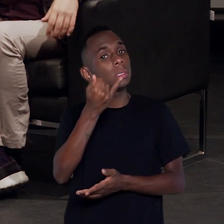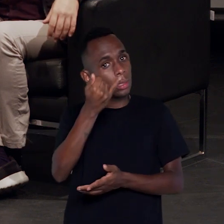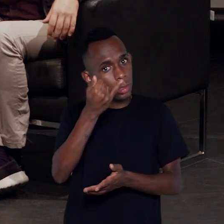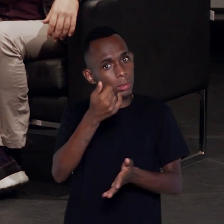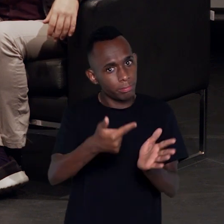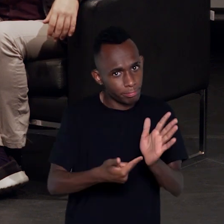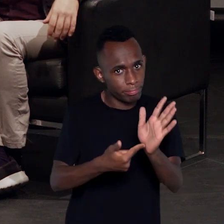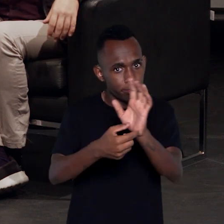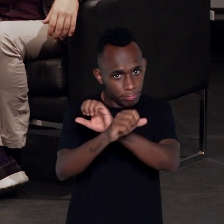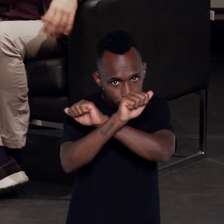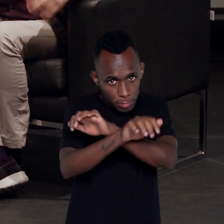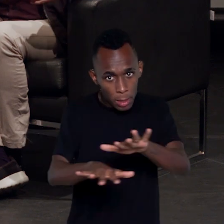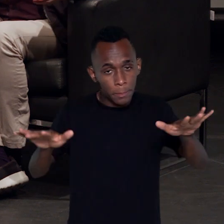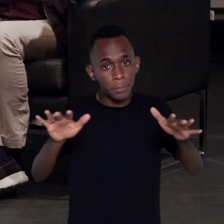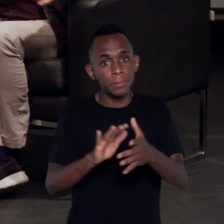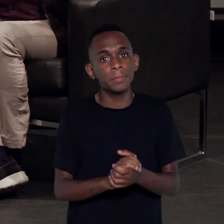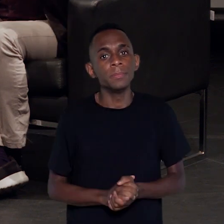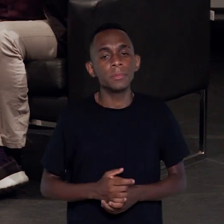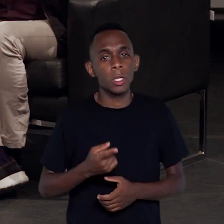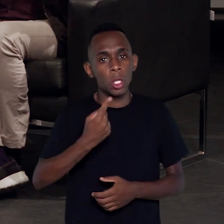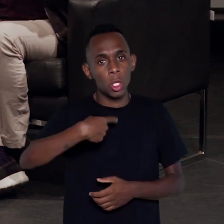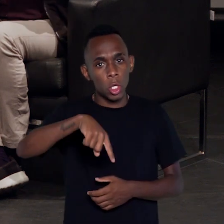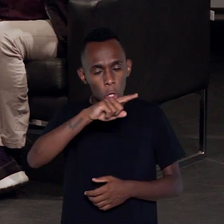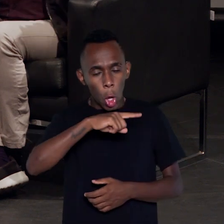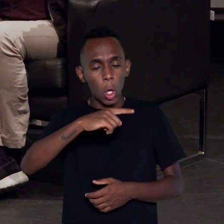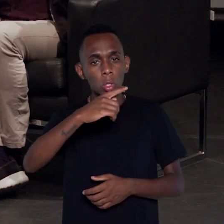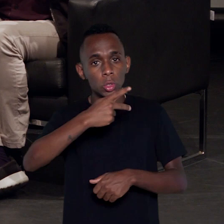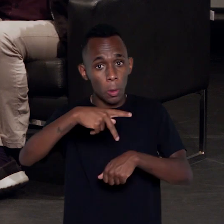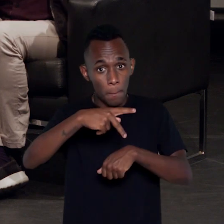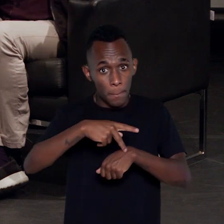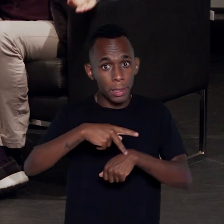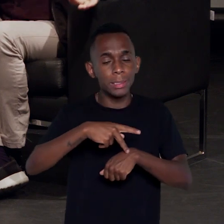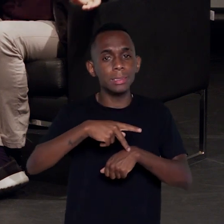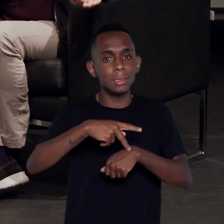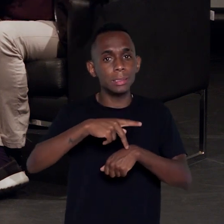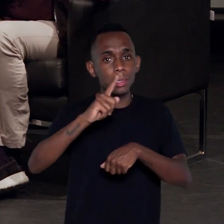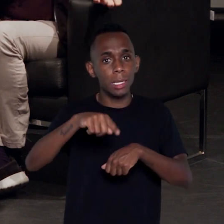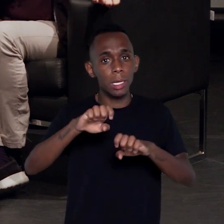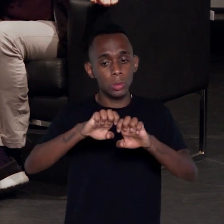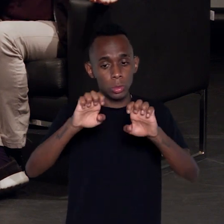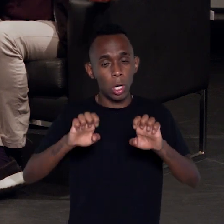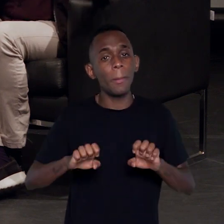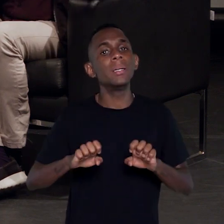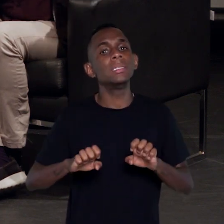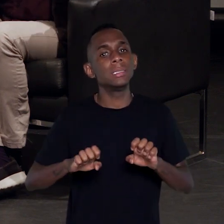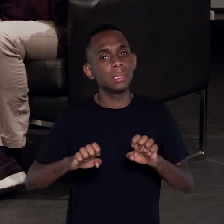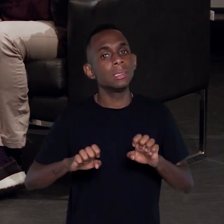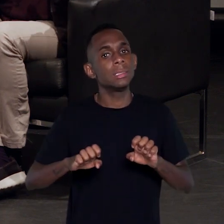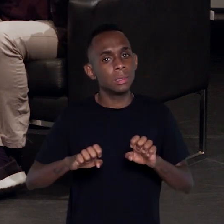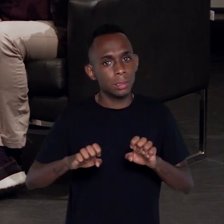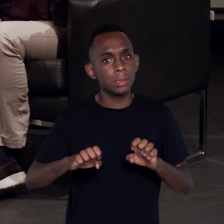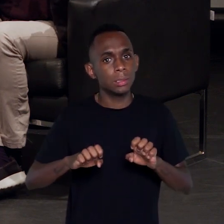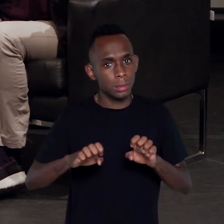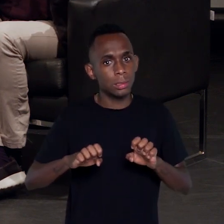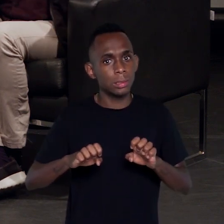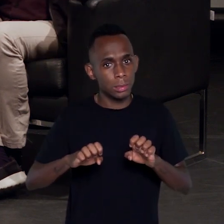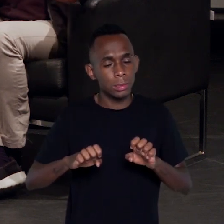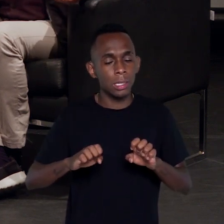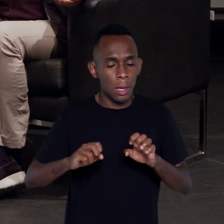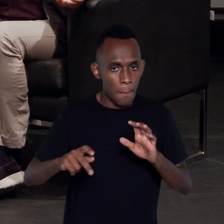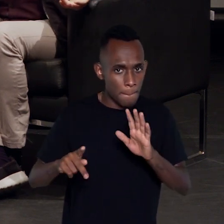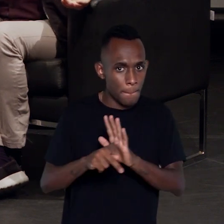né? Como no nosso país, nós vivemos um país estruturalmente racista,